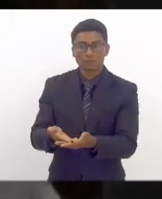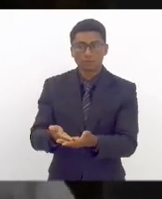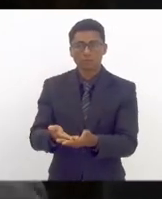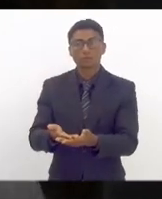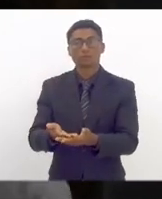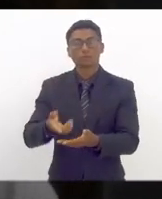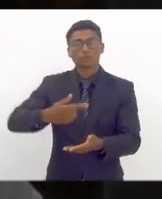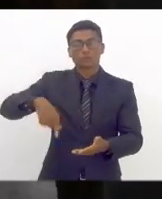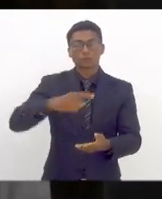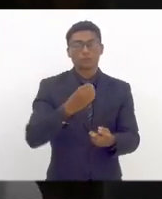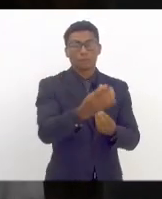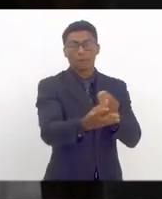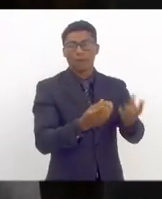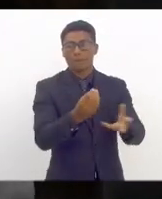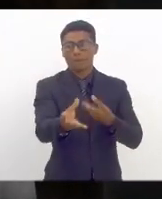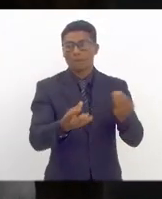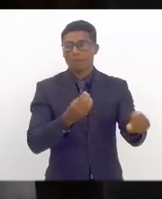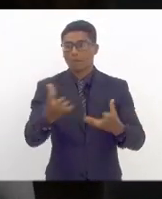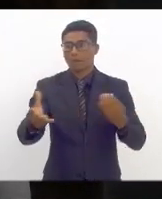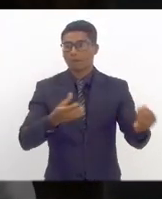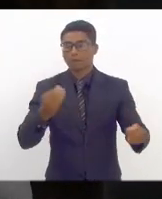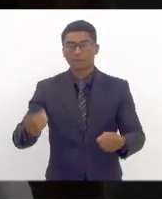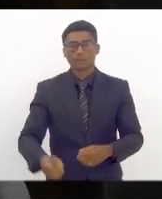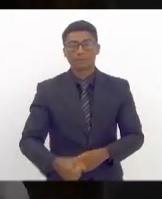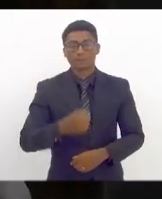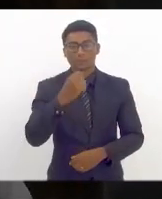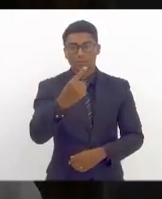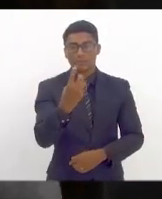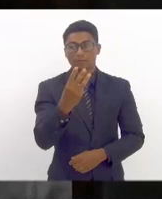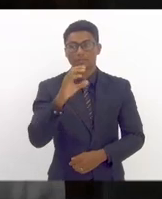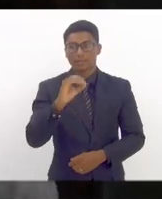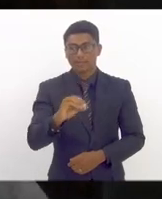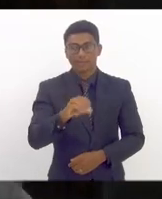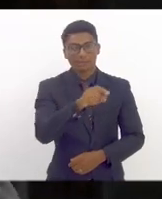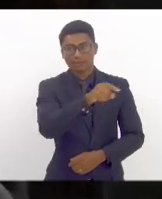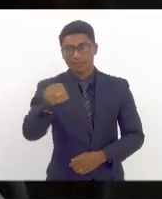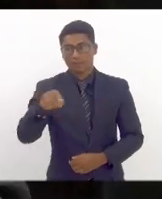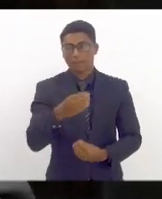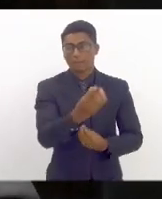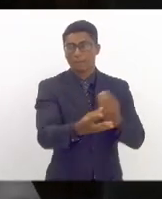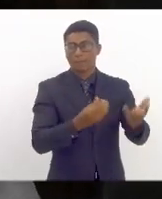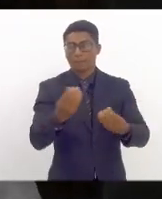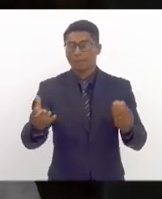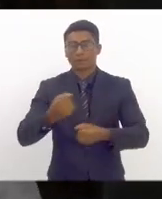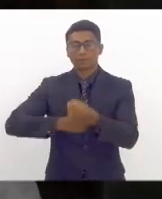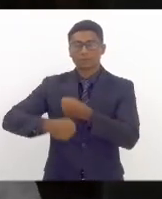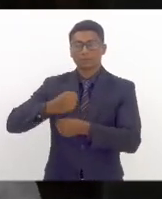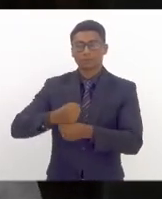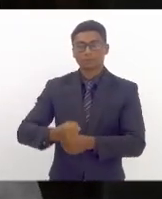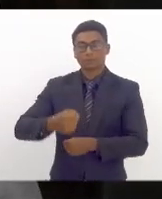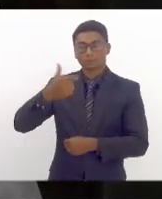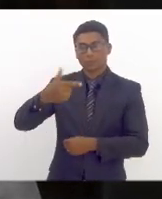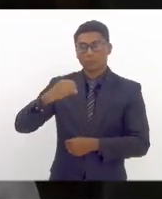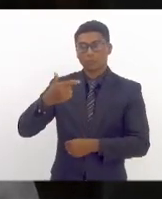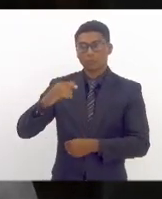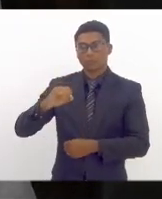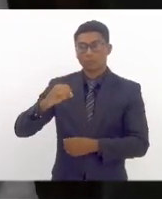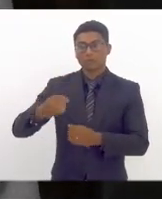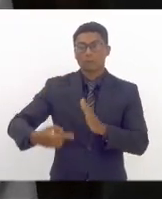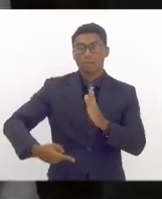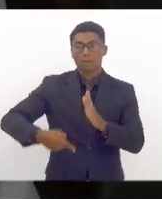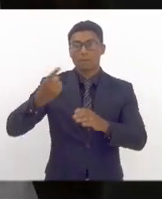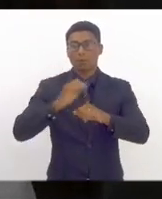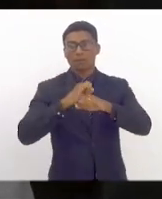contemplamos 130 proponentes em 2020 só primeiro ano da